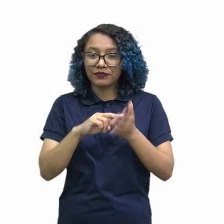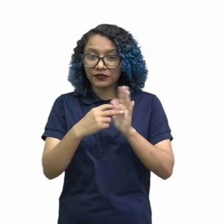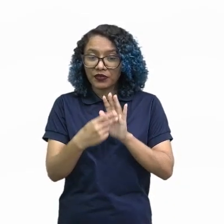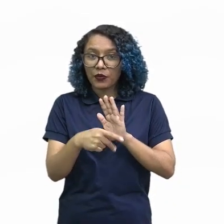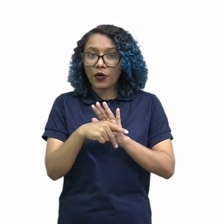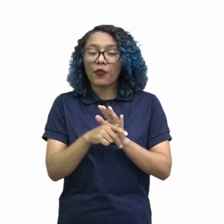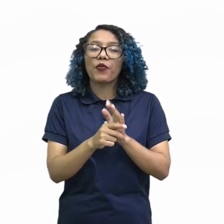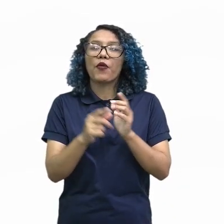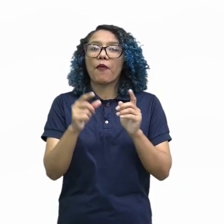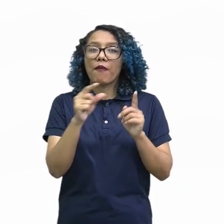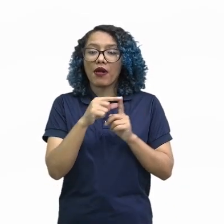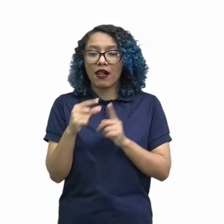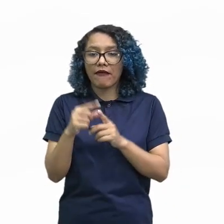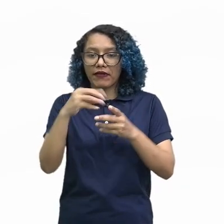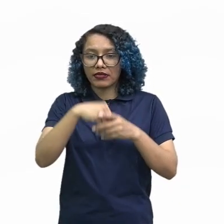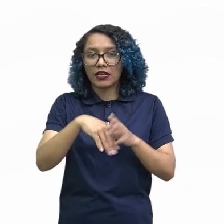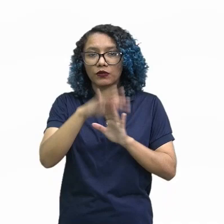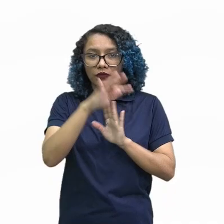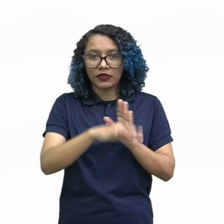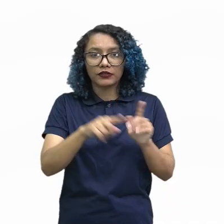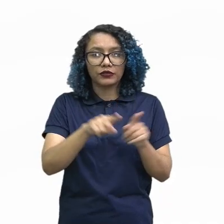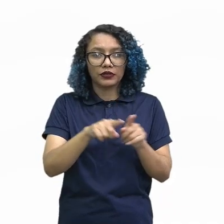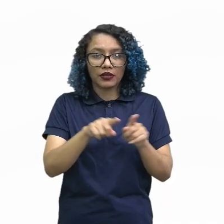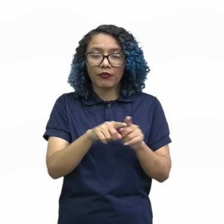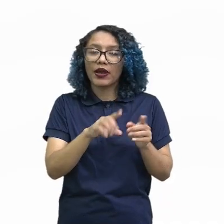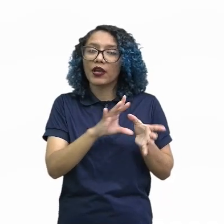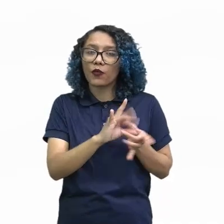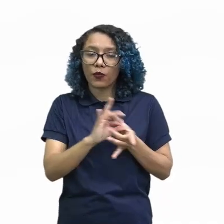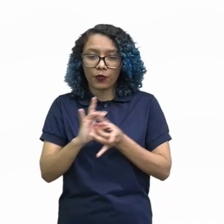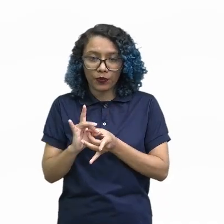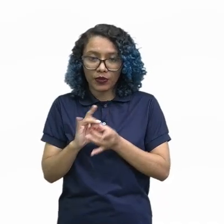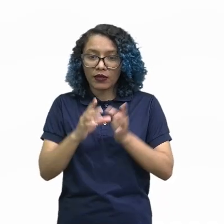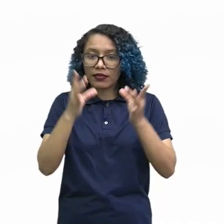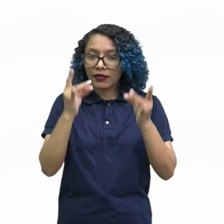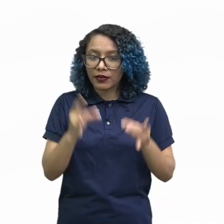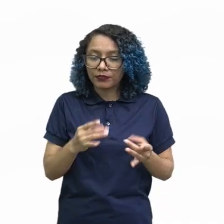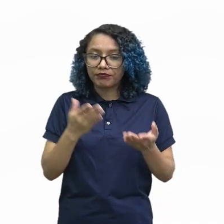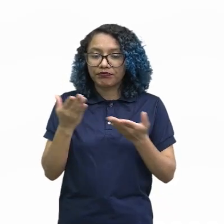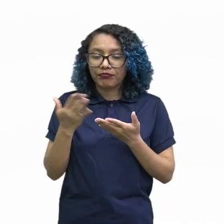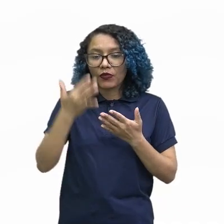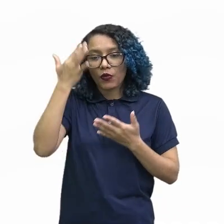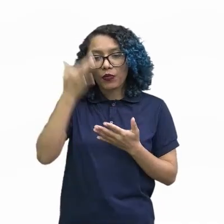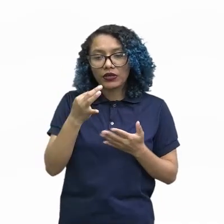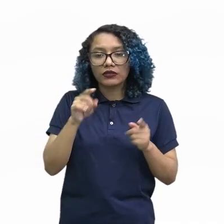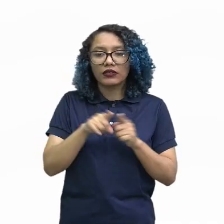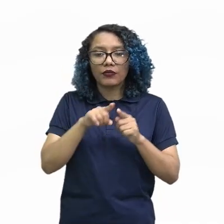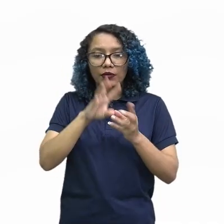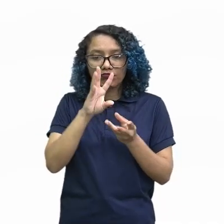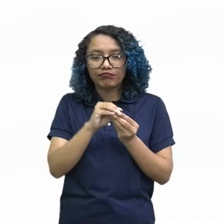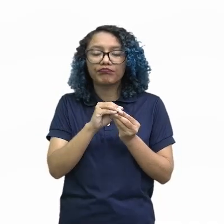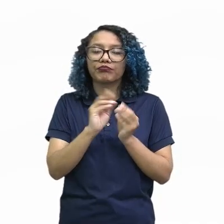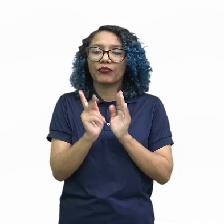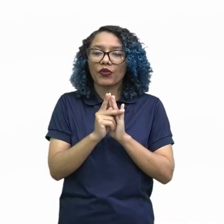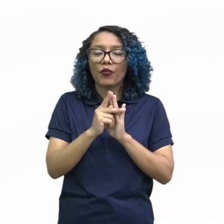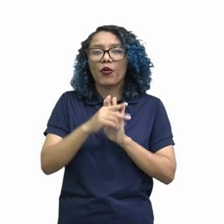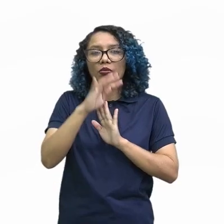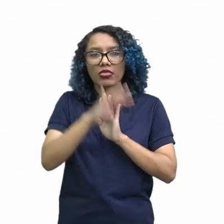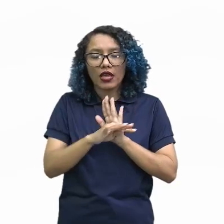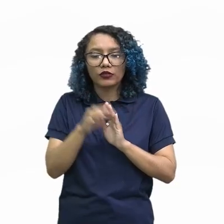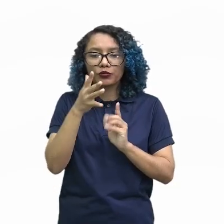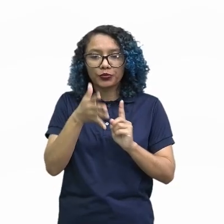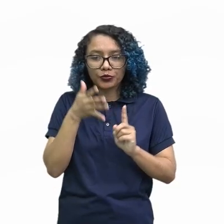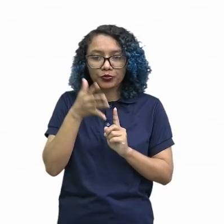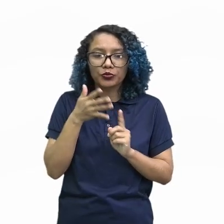das palavras no texto e no contexto. Detalhamento, compreensão e inferência em